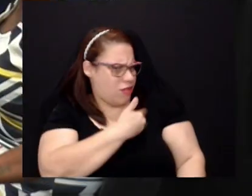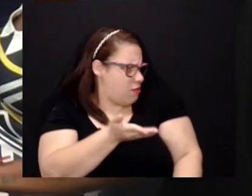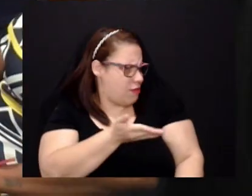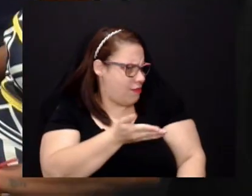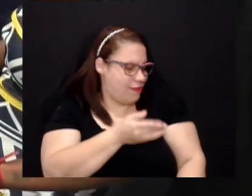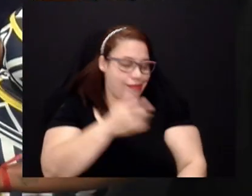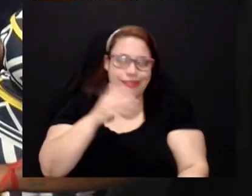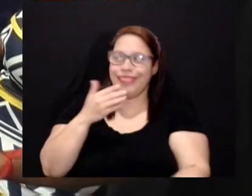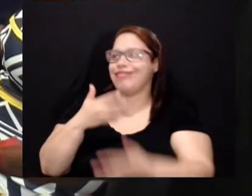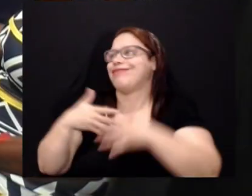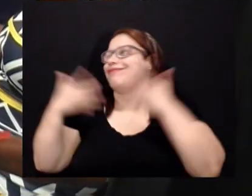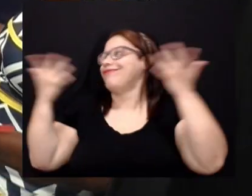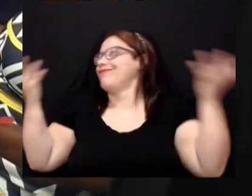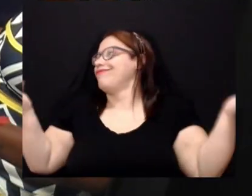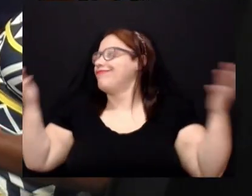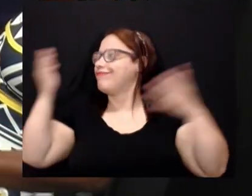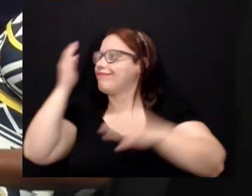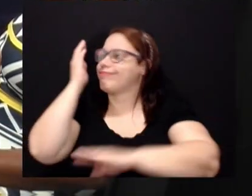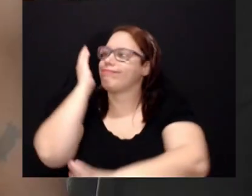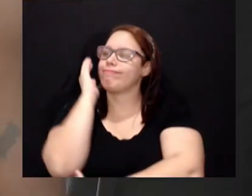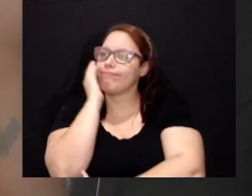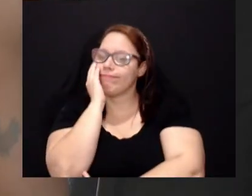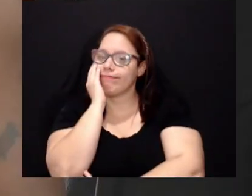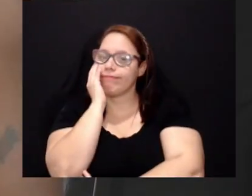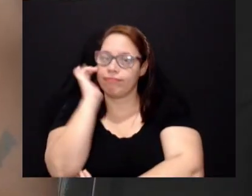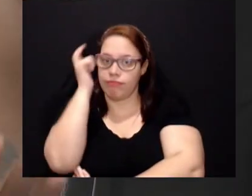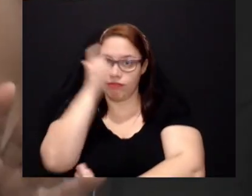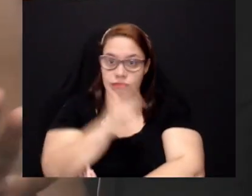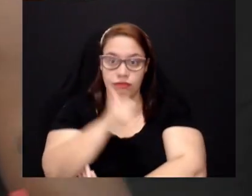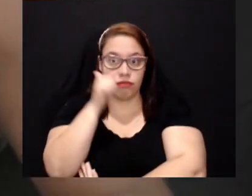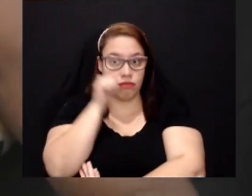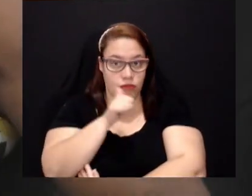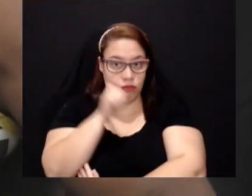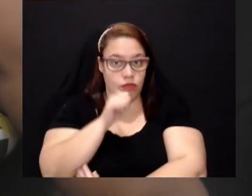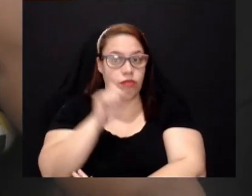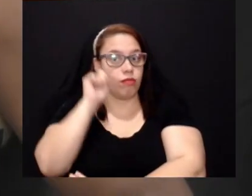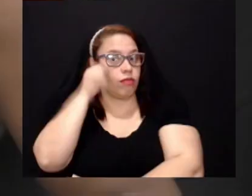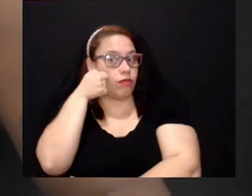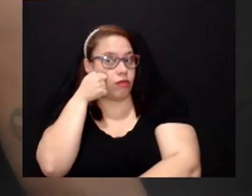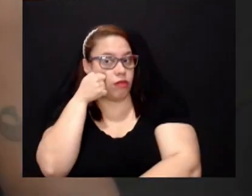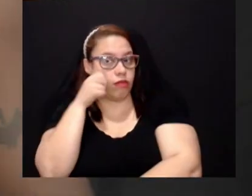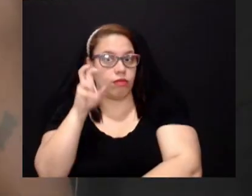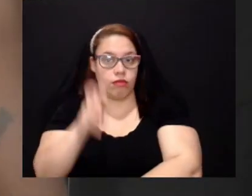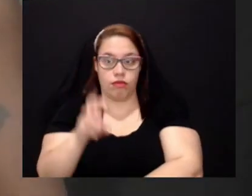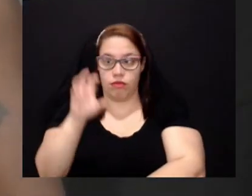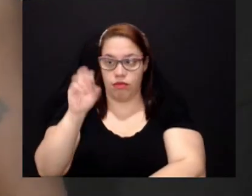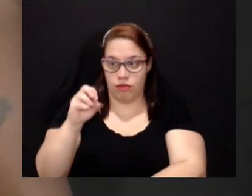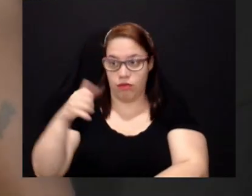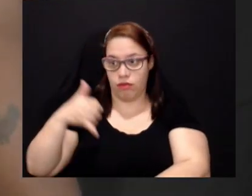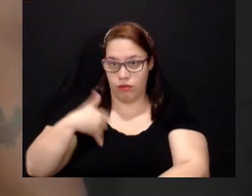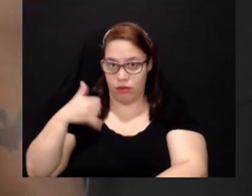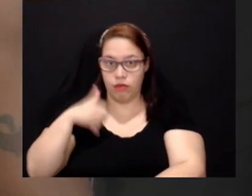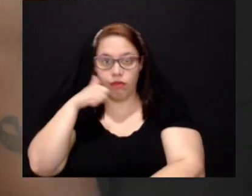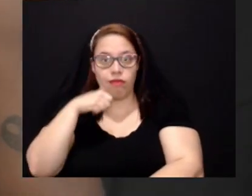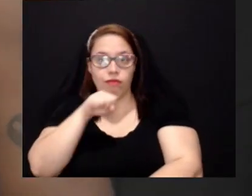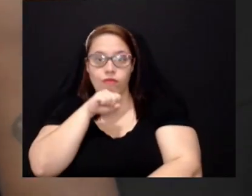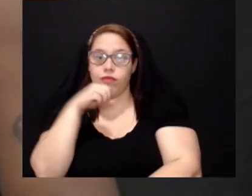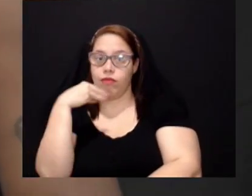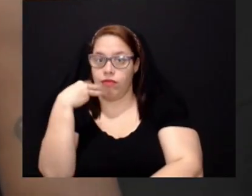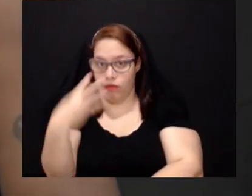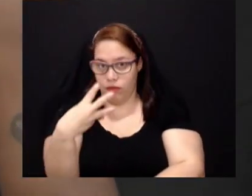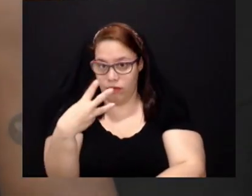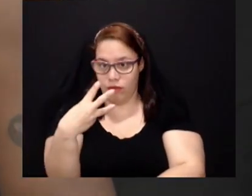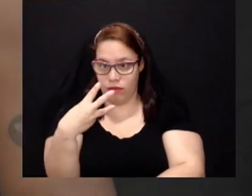né? Eu sou uma mulher preta de 50 anos, mãe de 3,